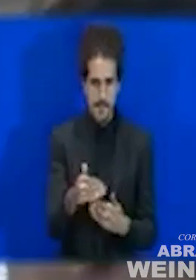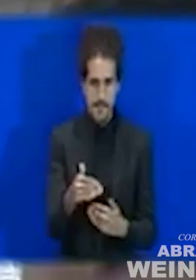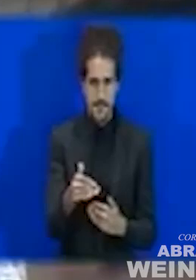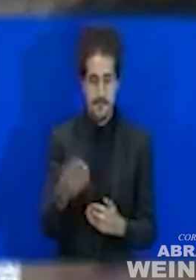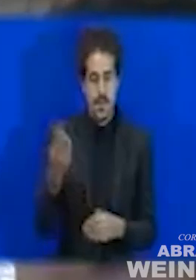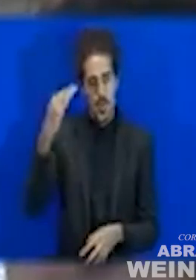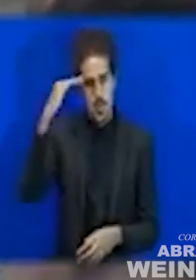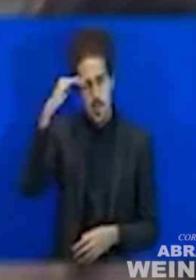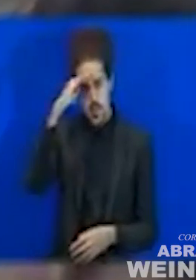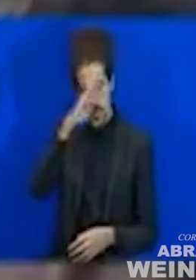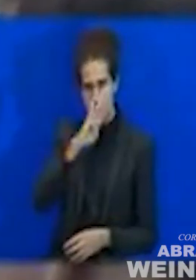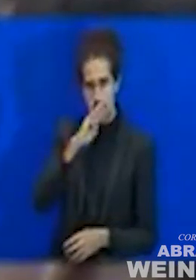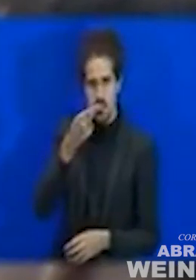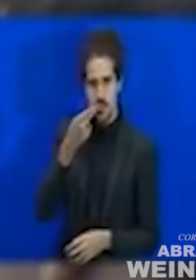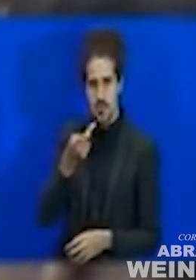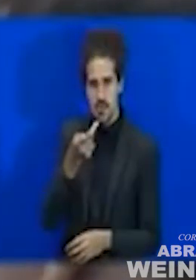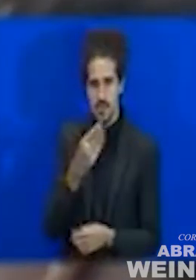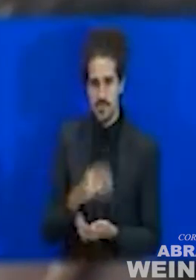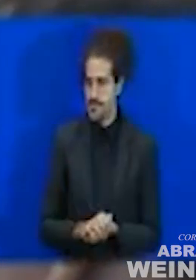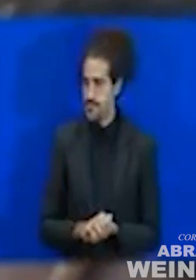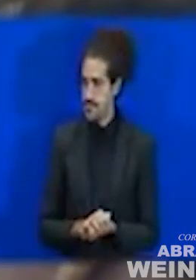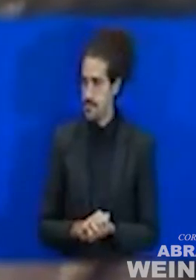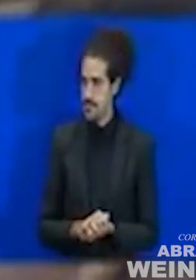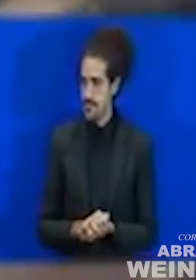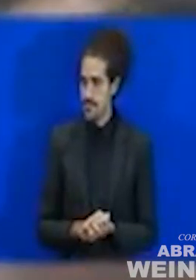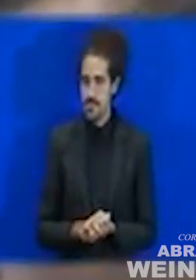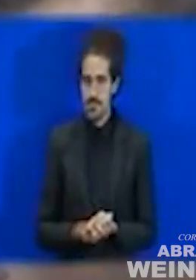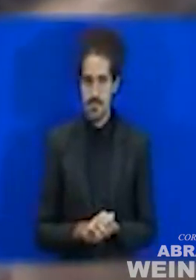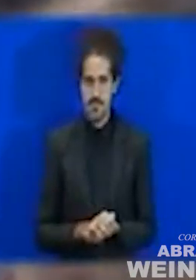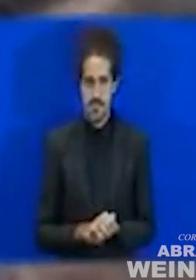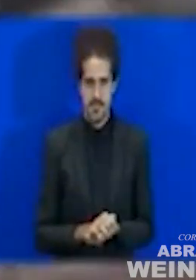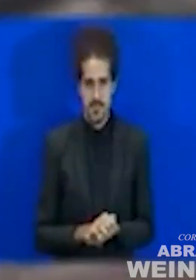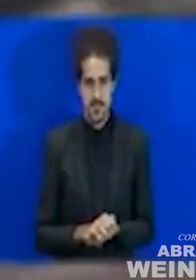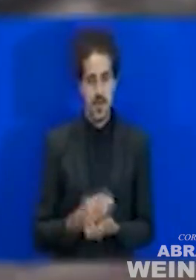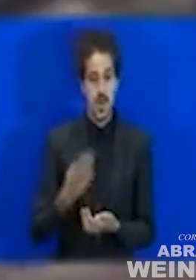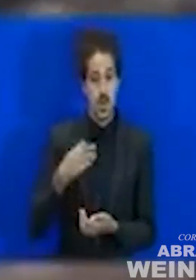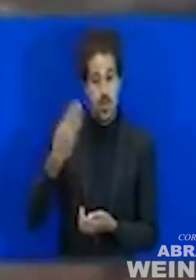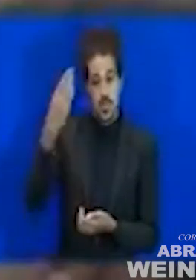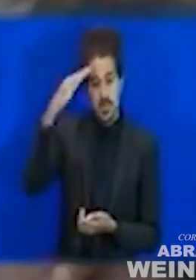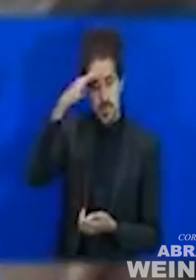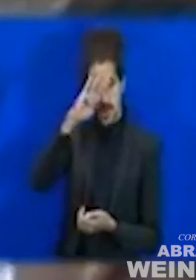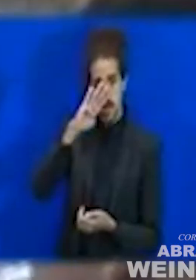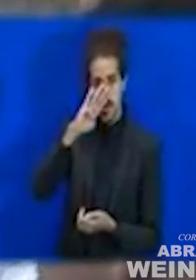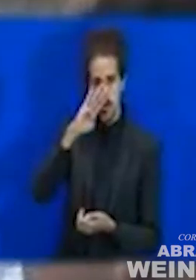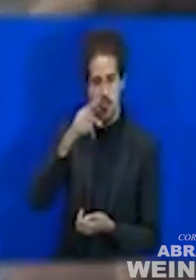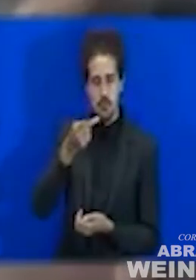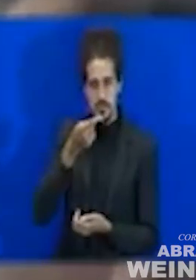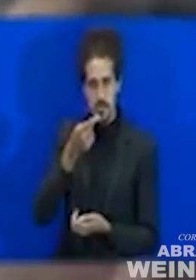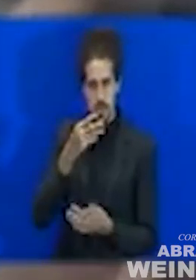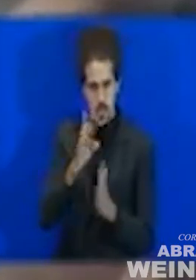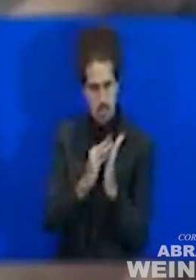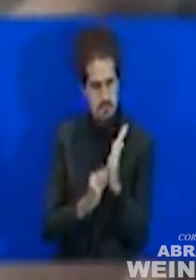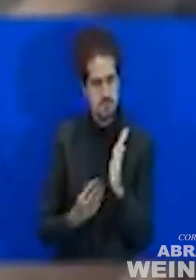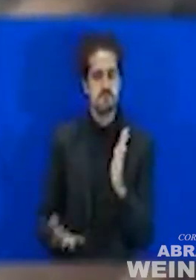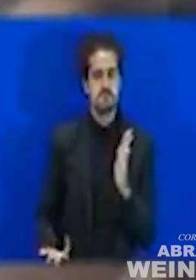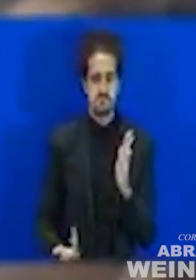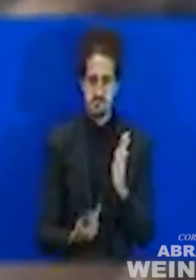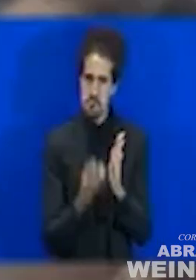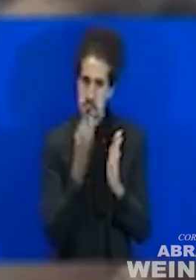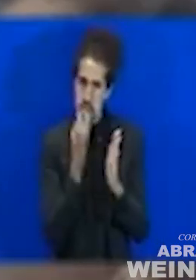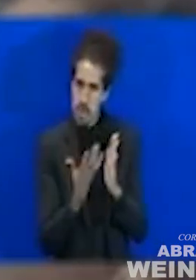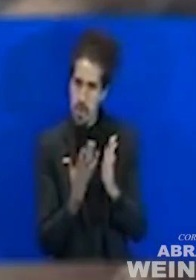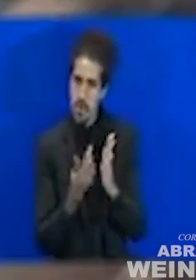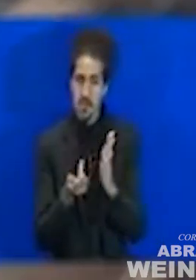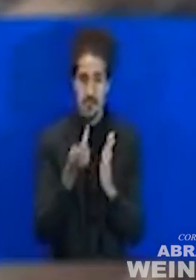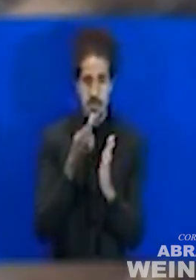Jair Bolsonaro tem aqui. Estou vendo. O presidente Jair Bolsonaro elogiou o conteúdo, falou